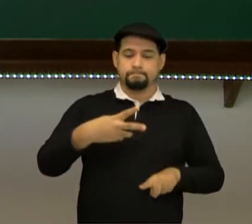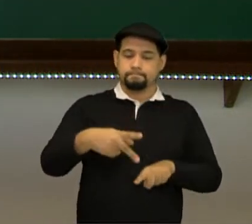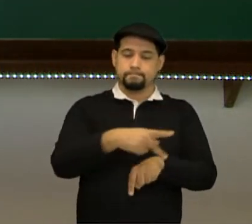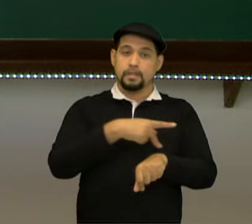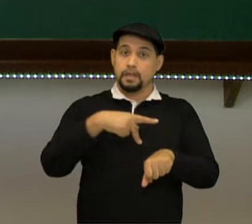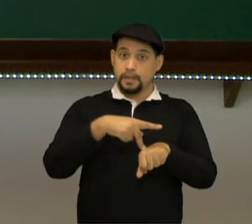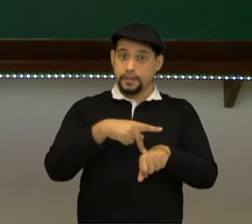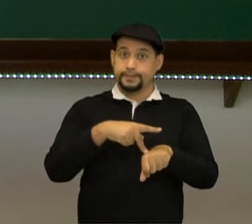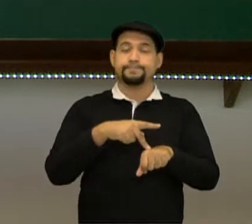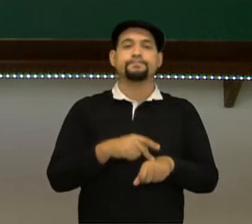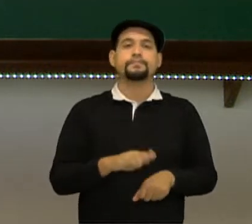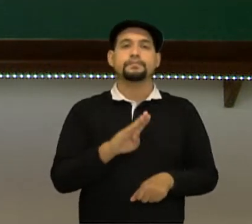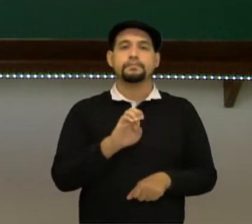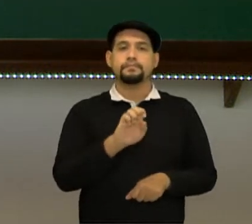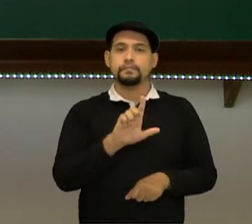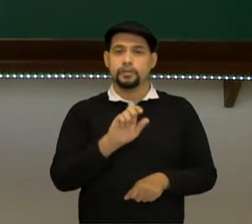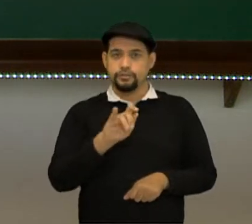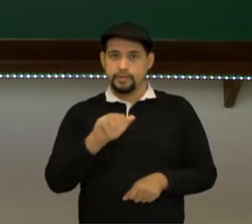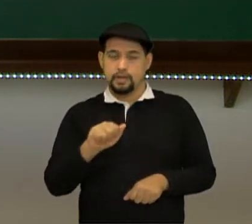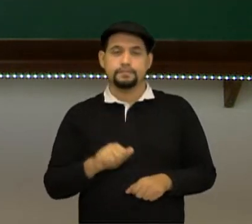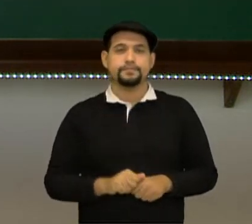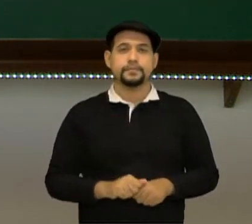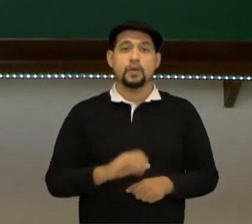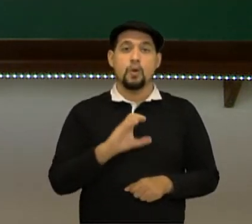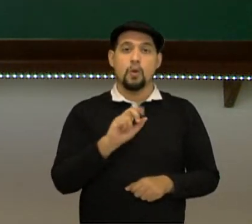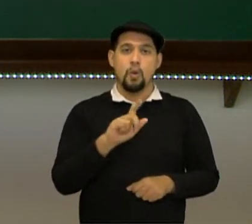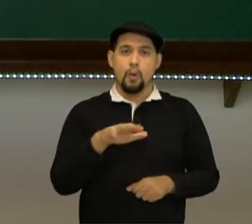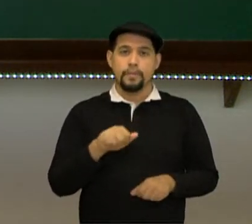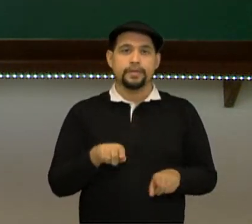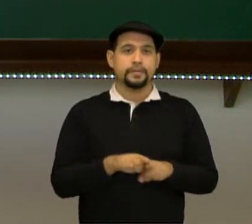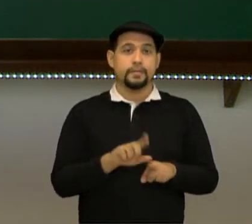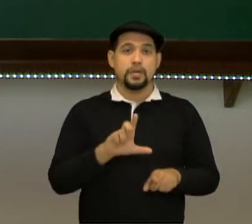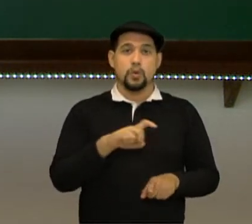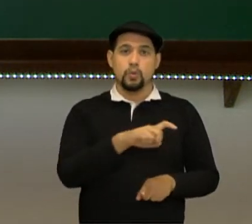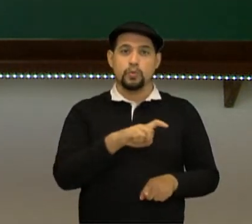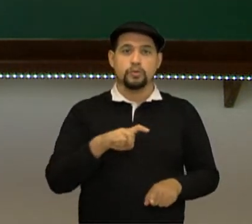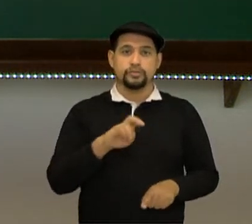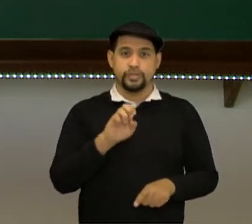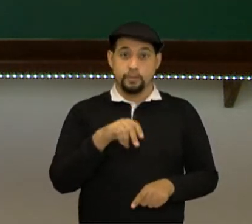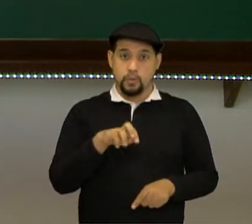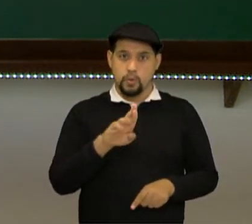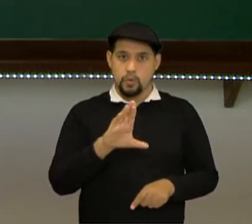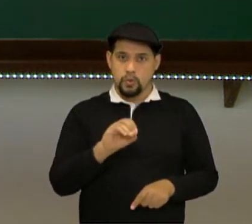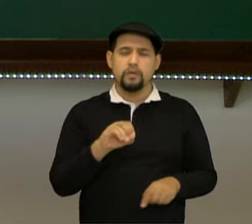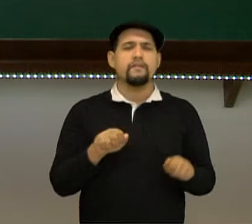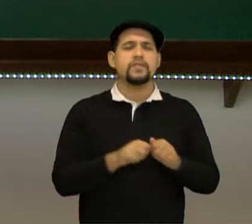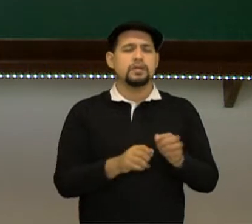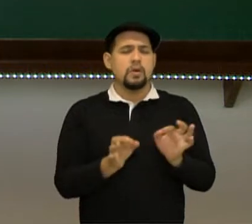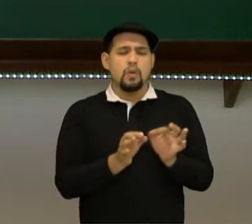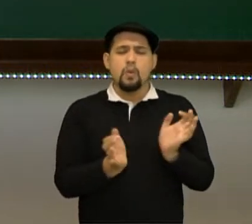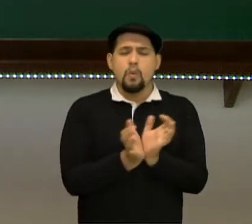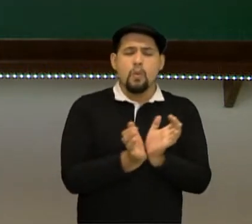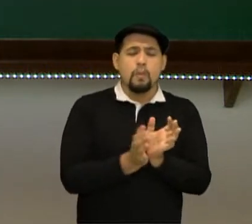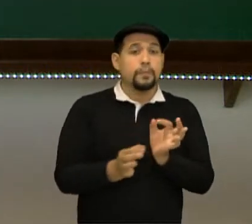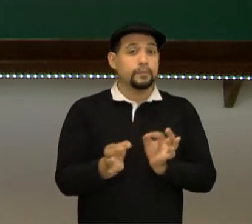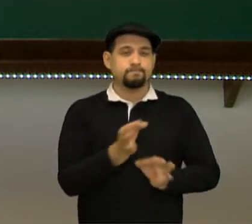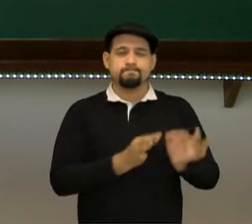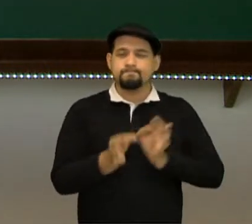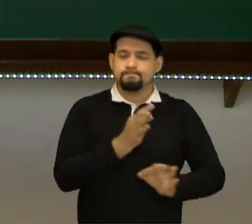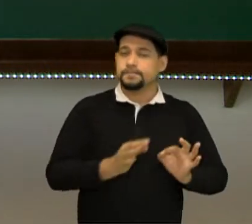Bélgica Holanda Luxemburgo se organizaram no sentido de uma colaboração de grupo isso deu muito certo